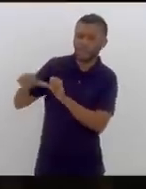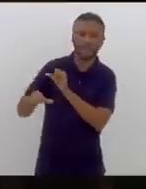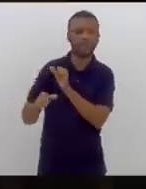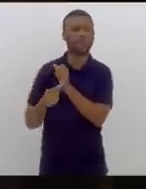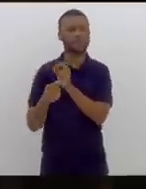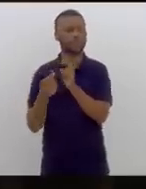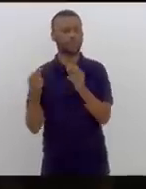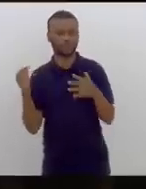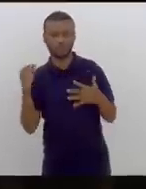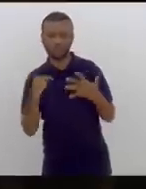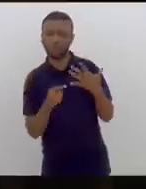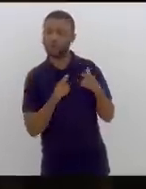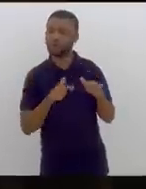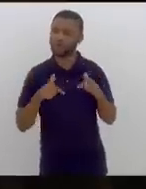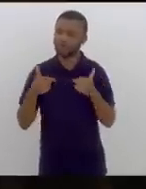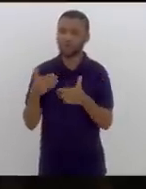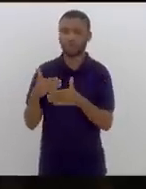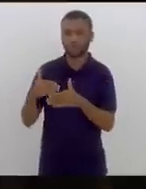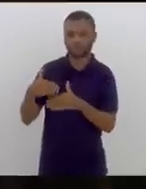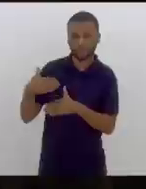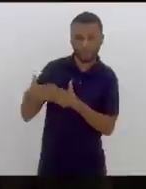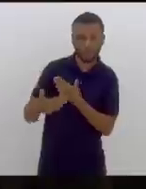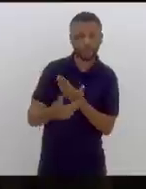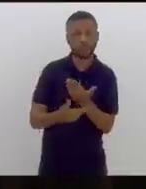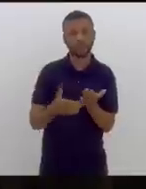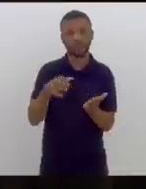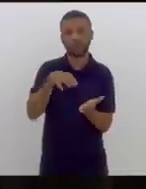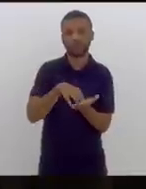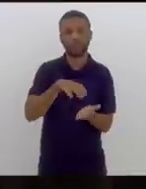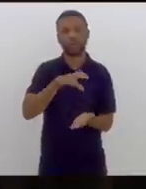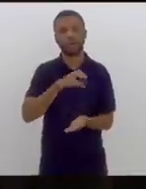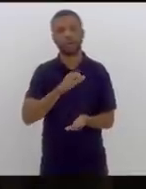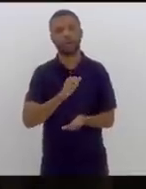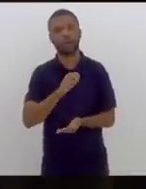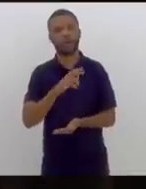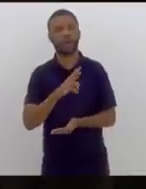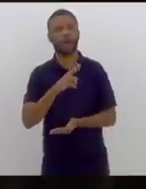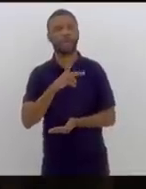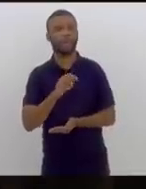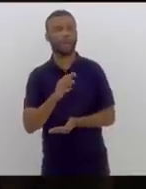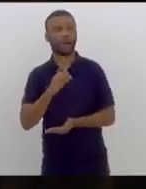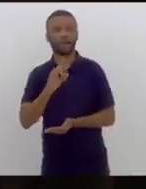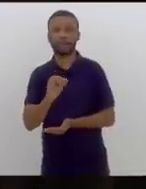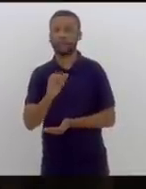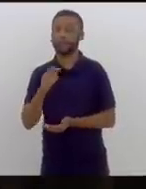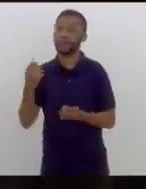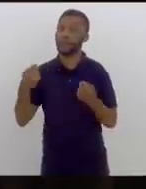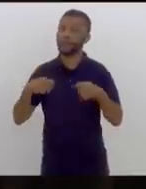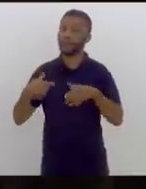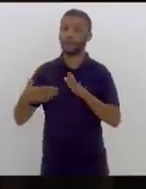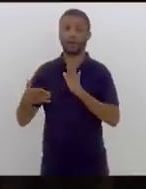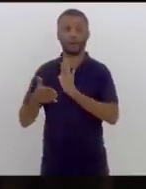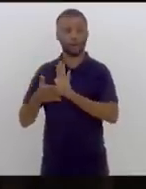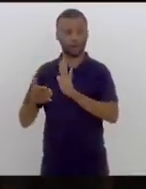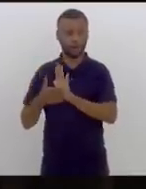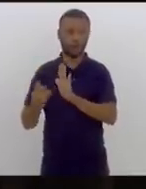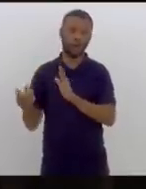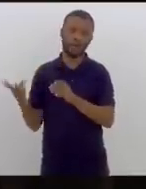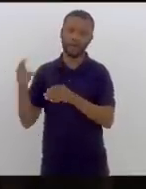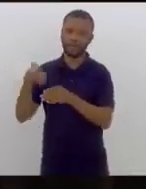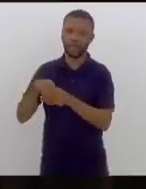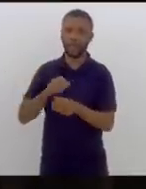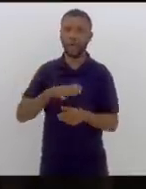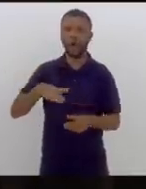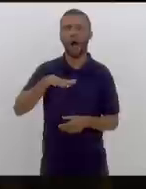ao procedimento a rotina da carpaide é necessário que seja feito uma proposta e dentro disso aí